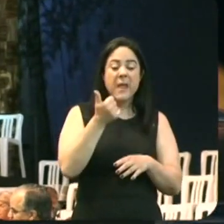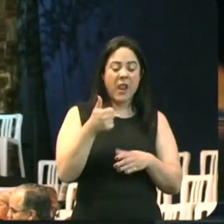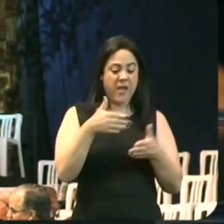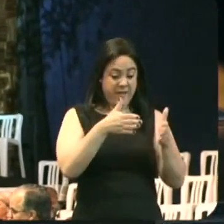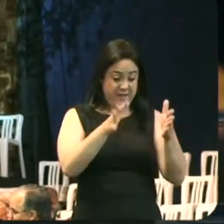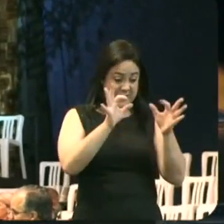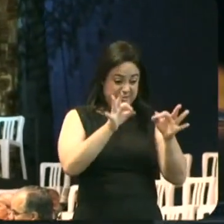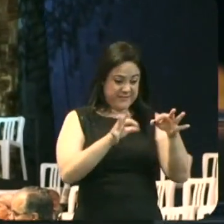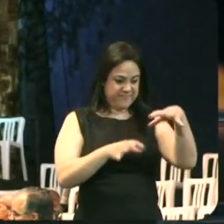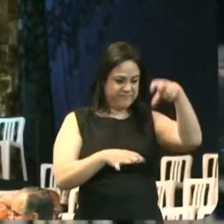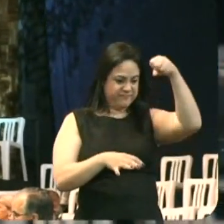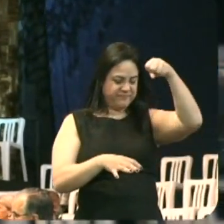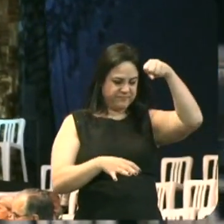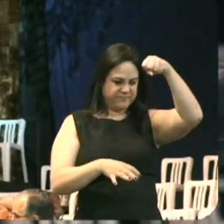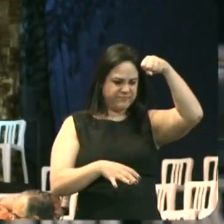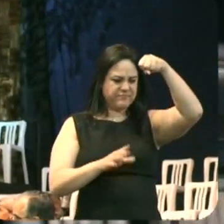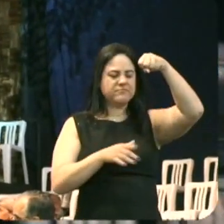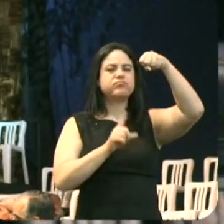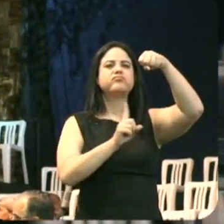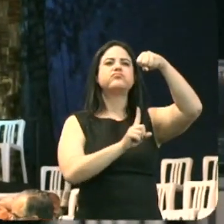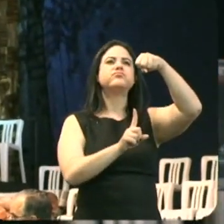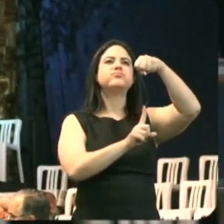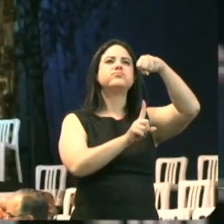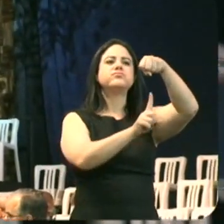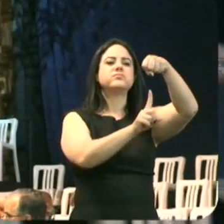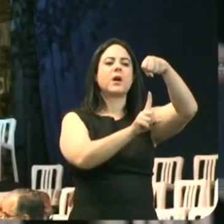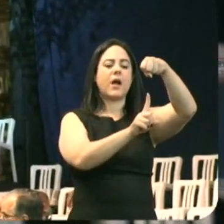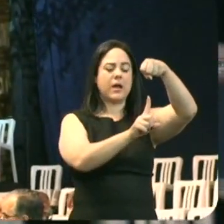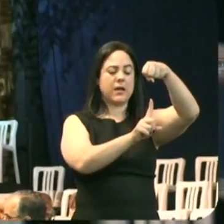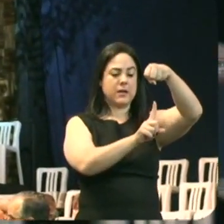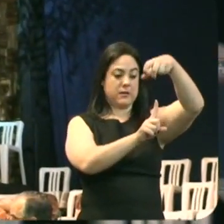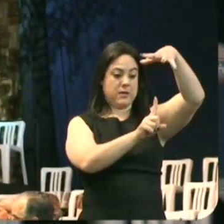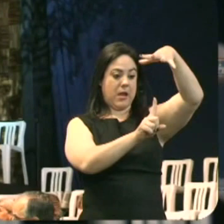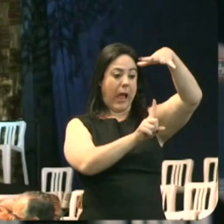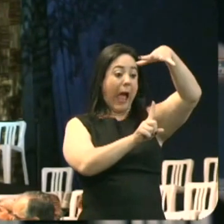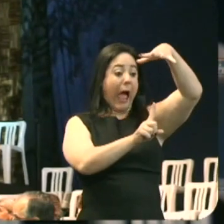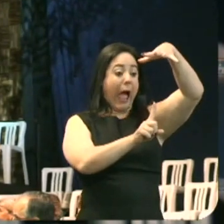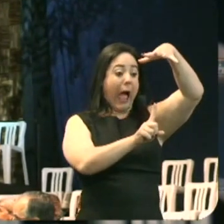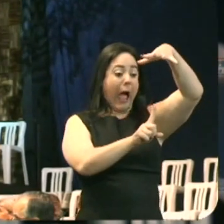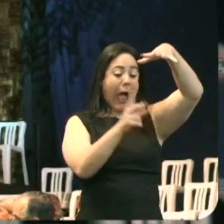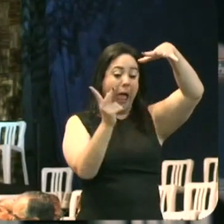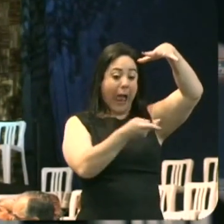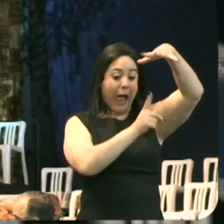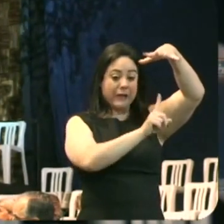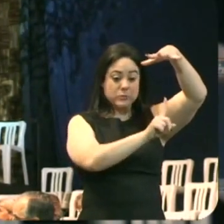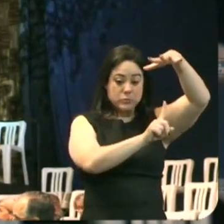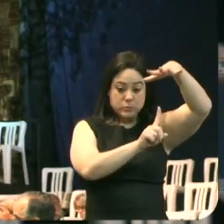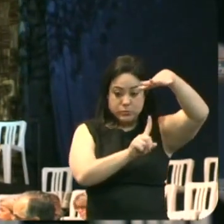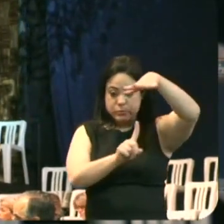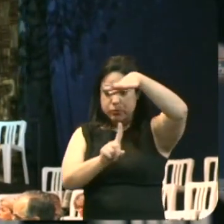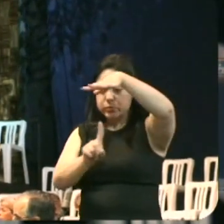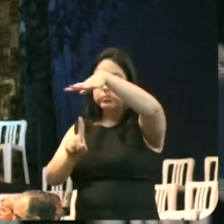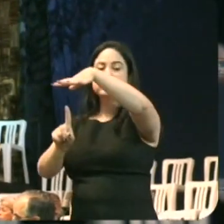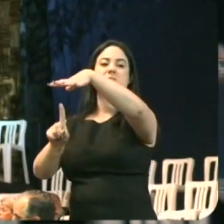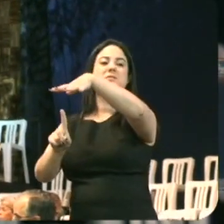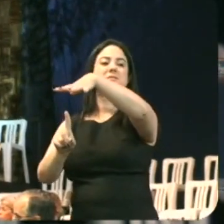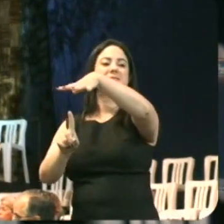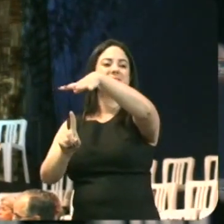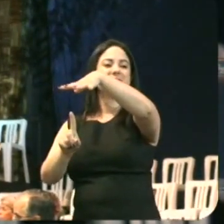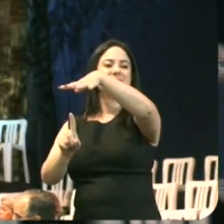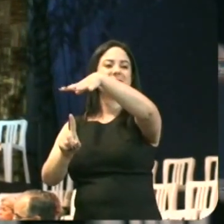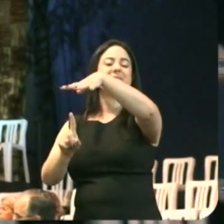caminhos, na verdade, são descaminhos, são atalhos que nos levam à morte.